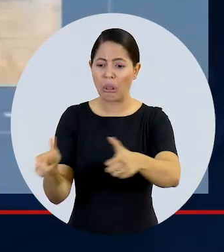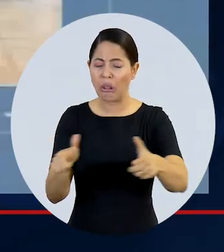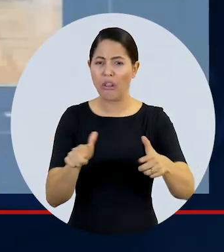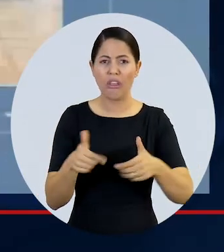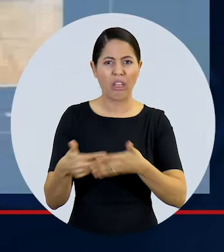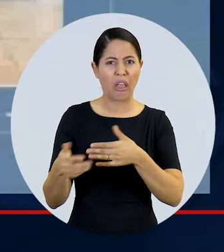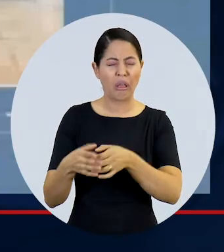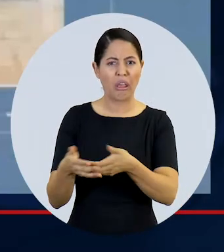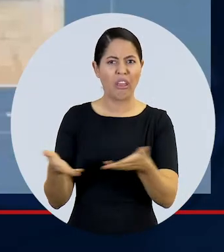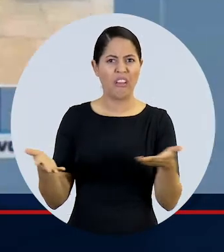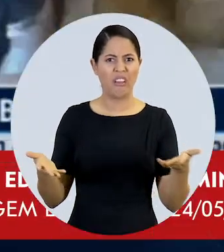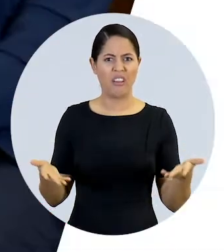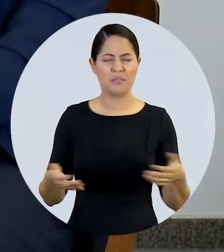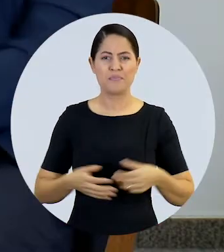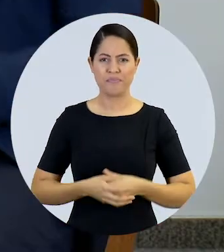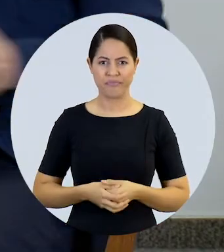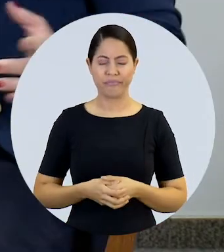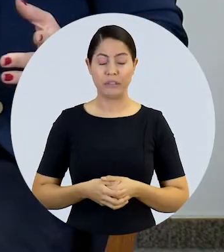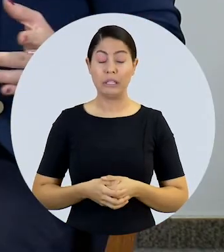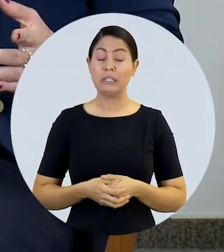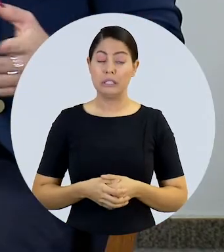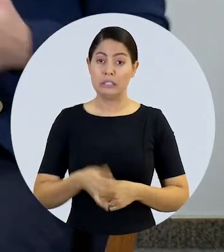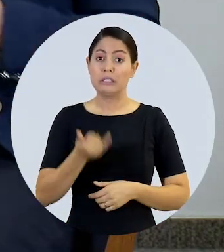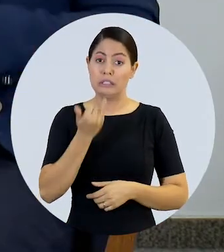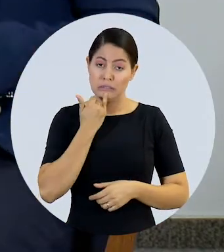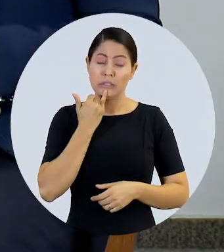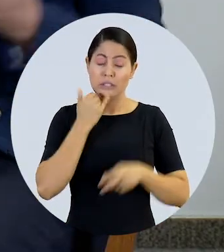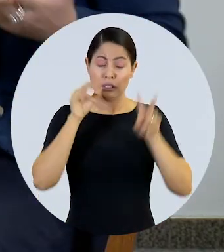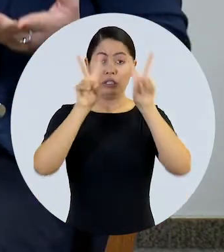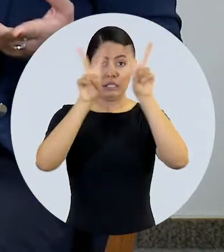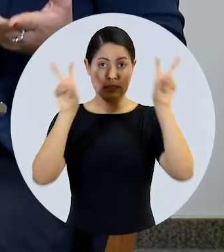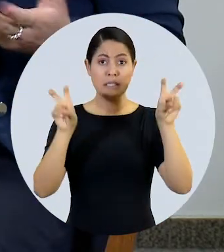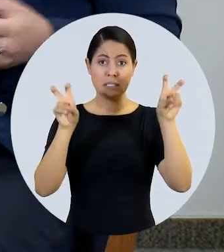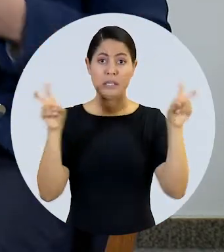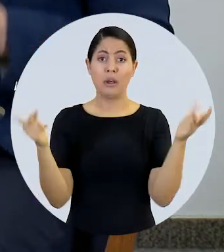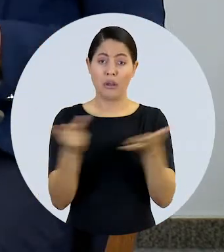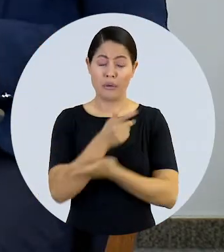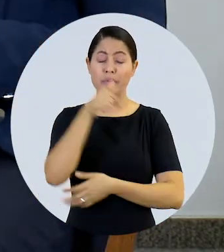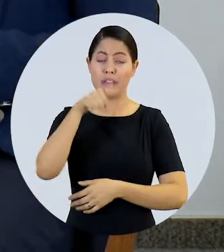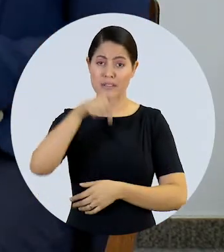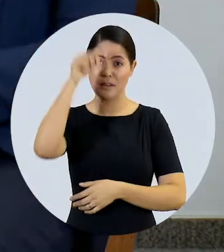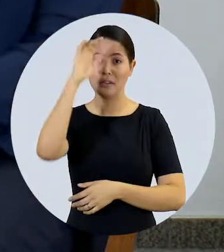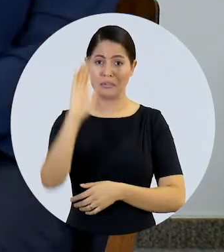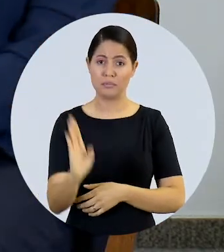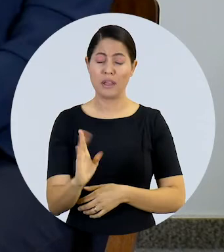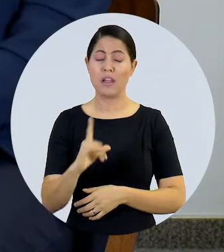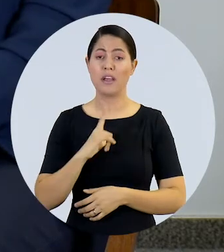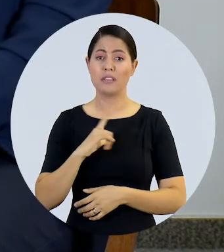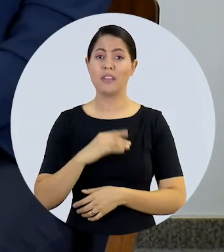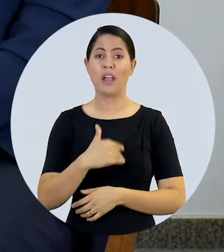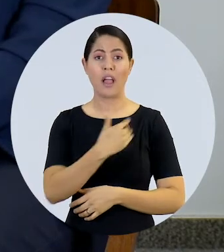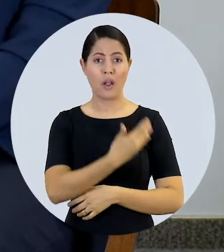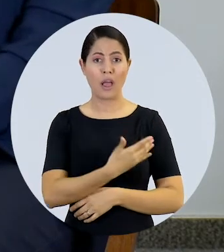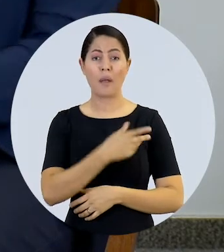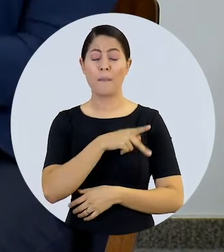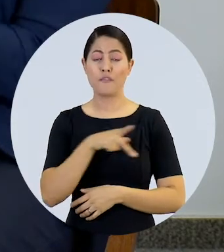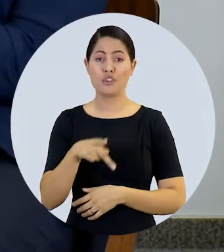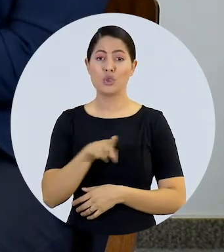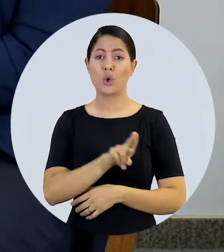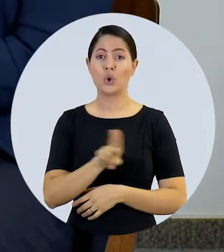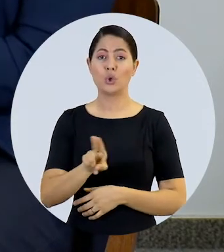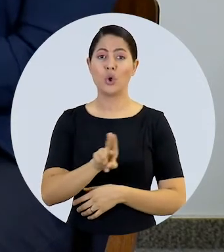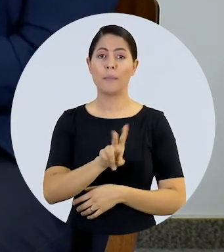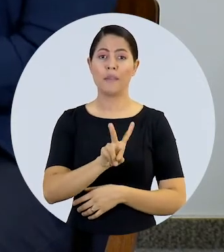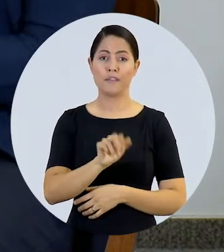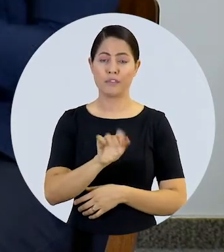alimentos ficavam dispostos no chão lá. E para falarmos sobre este tema, que infelizmente ainda é realidade aqui no Brasil, estamos ao lado da